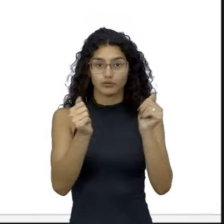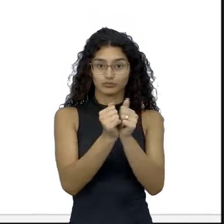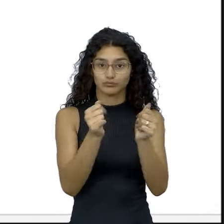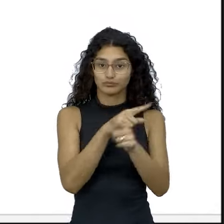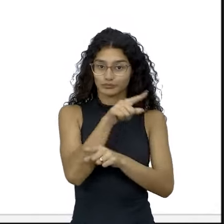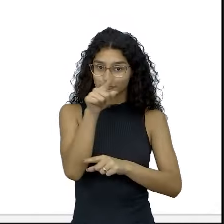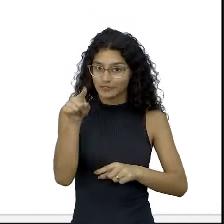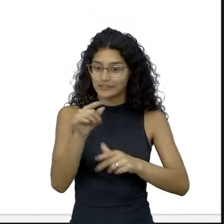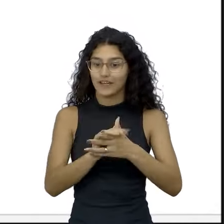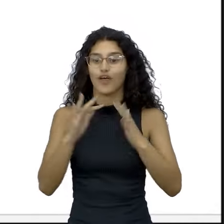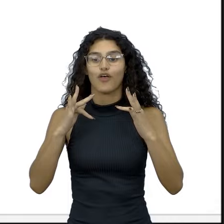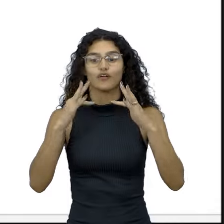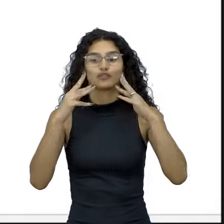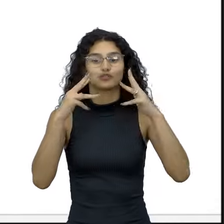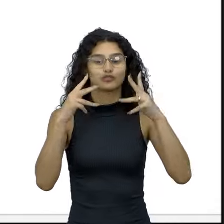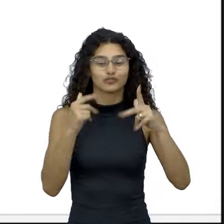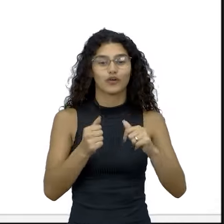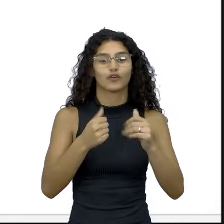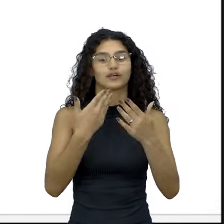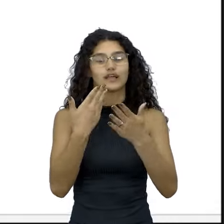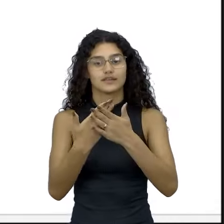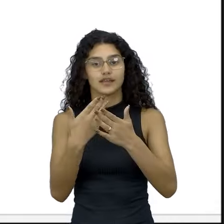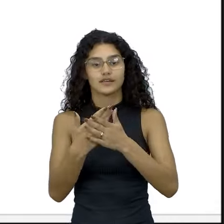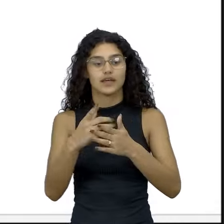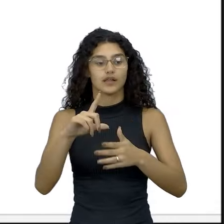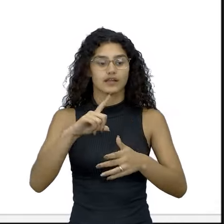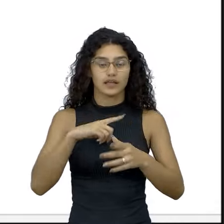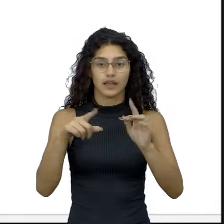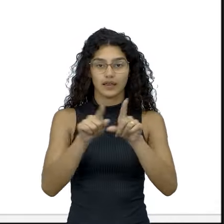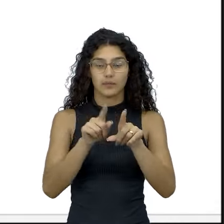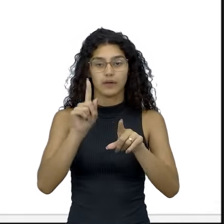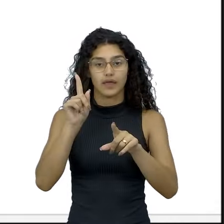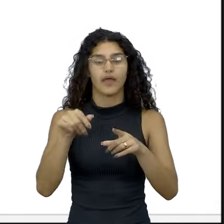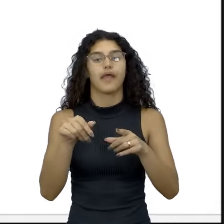vocês, né? Porque todas as aulas da sequência didática,